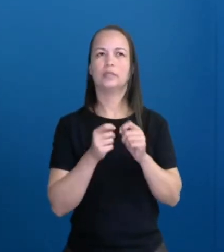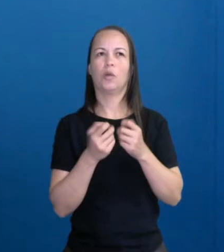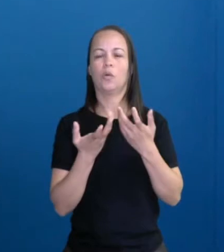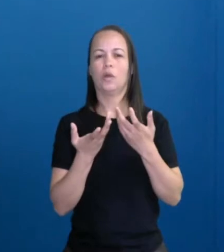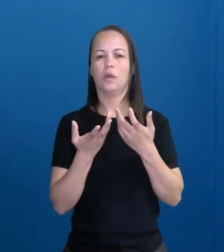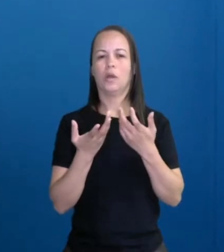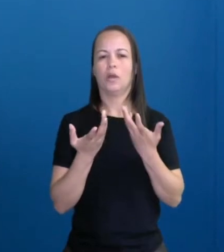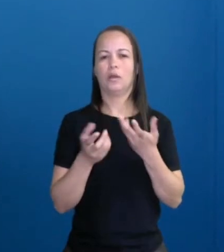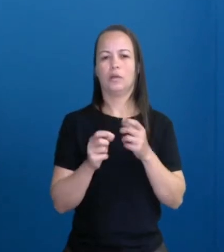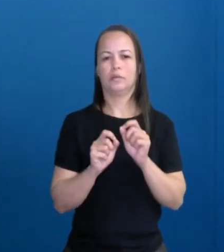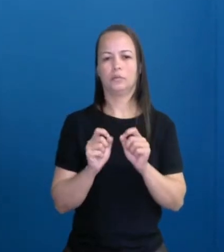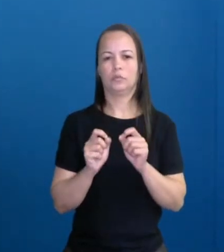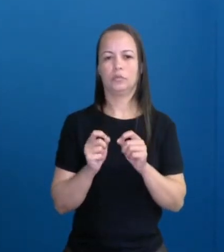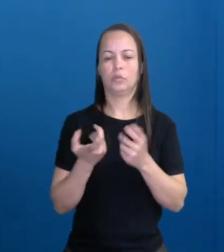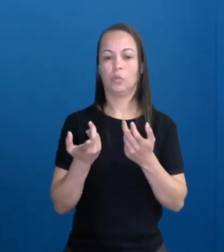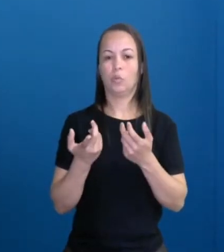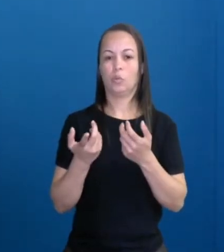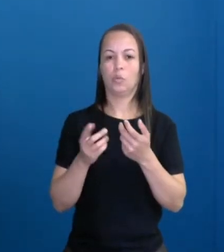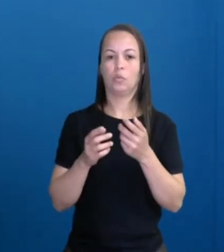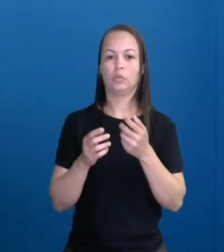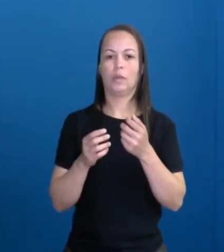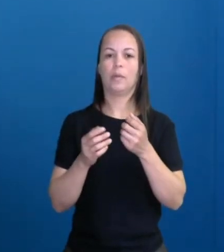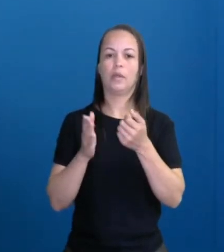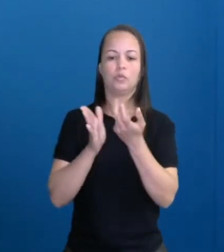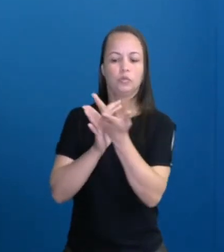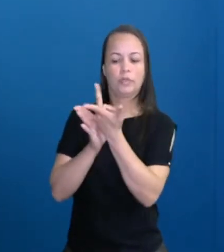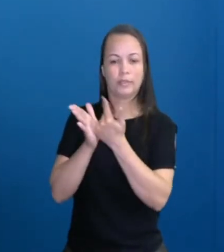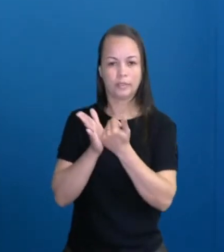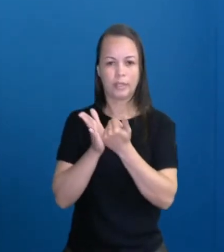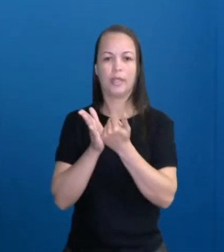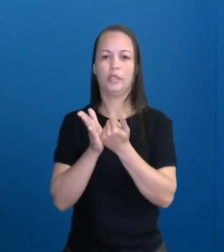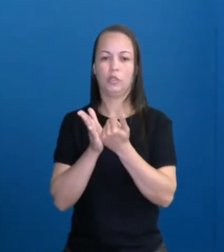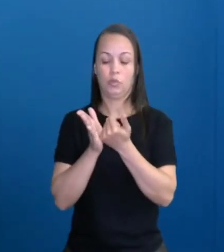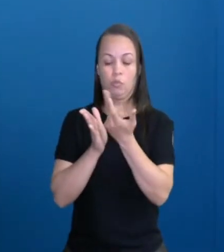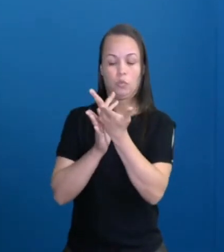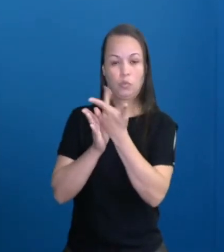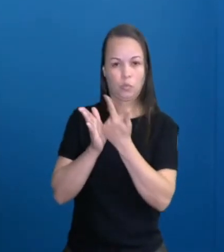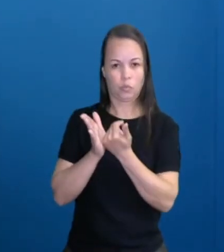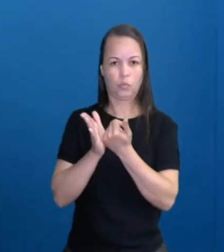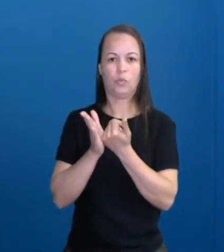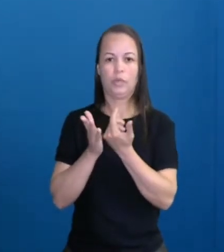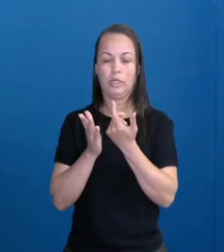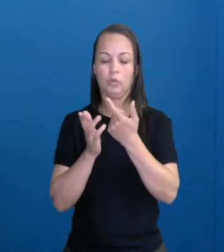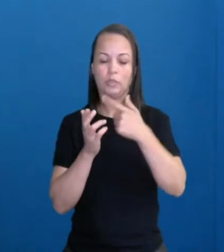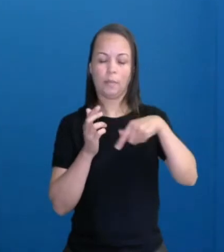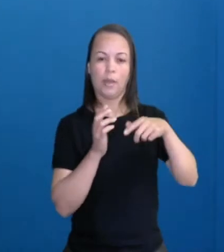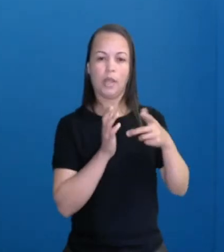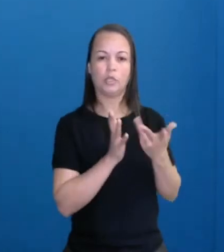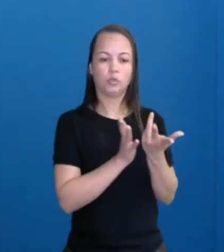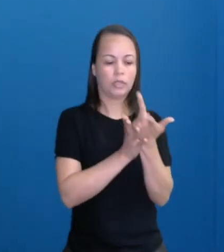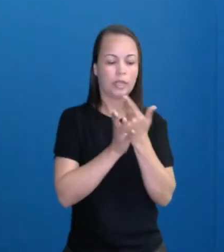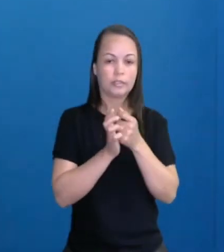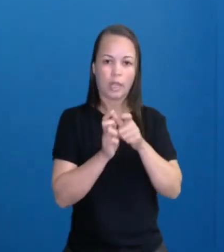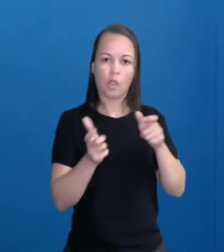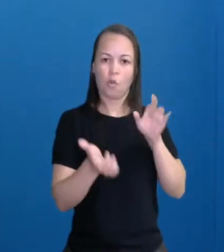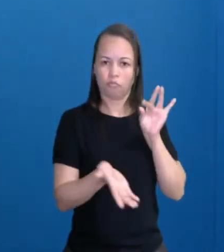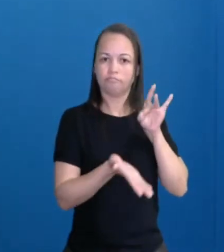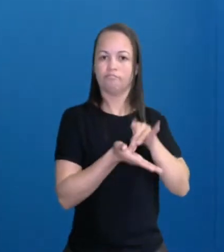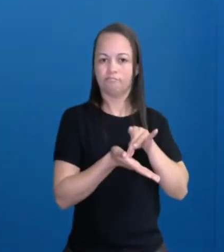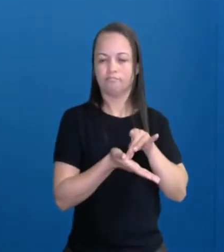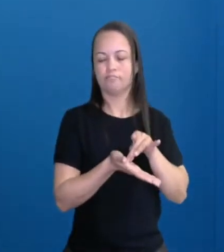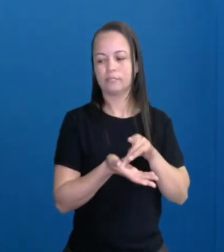tamanho do desenho sobre o tamanho do objeto real, tá? Para ficar mais simples, coloca